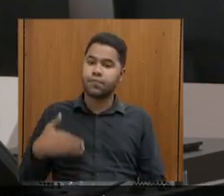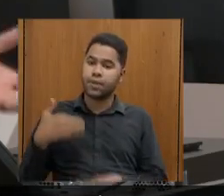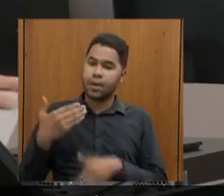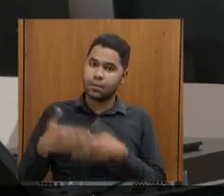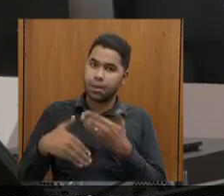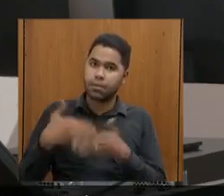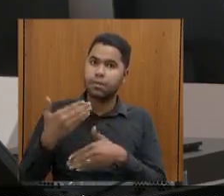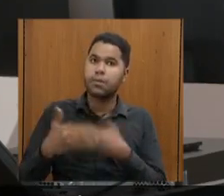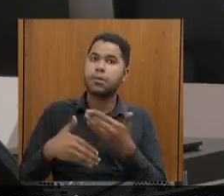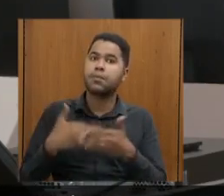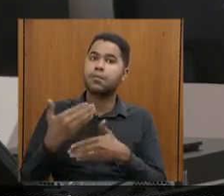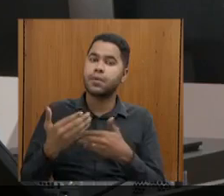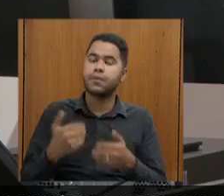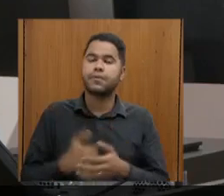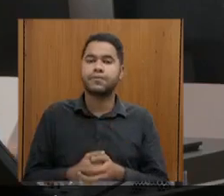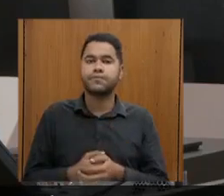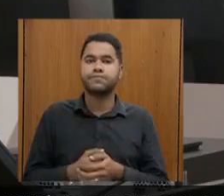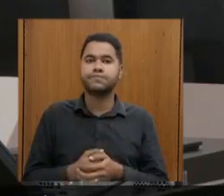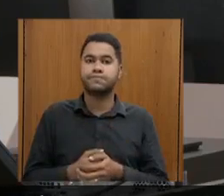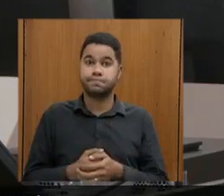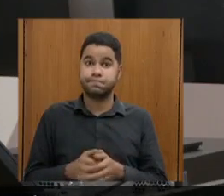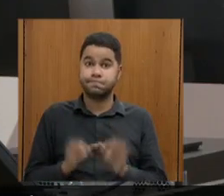e ele tá crescendo bastante